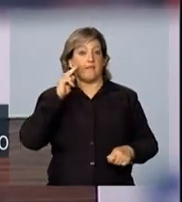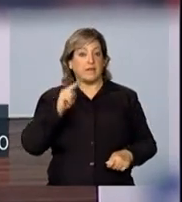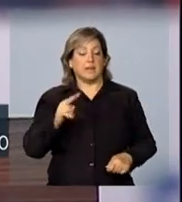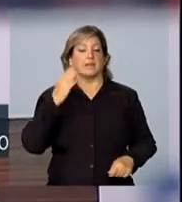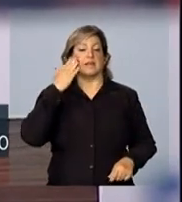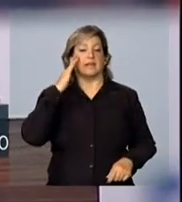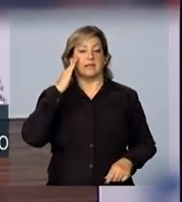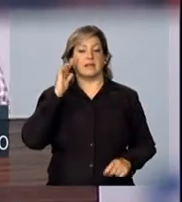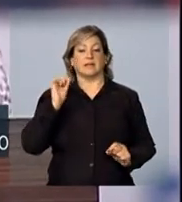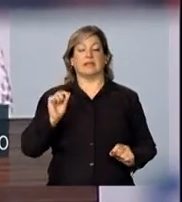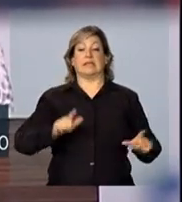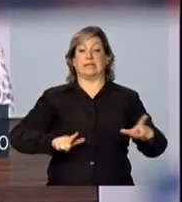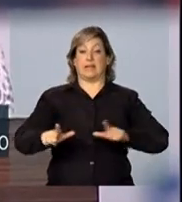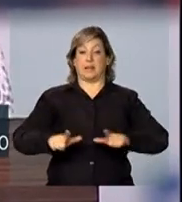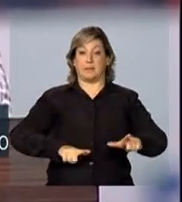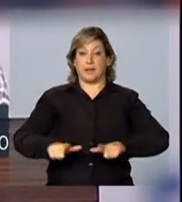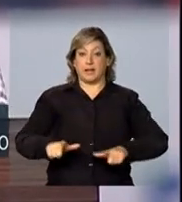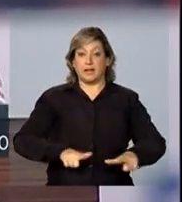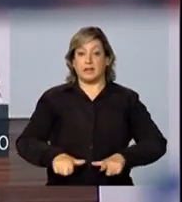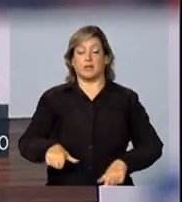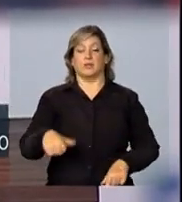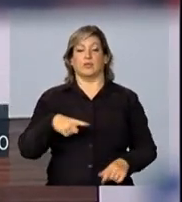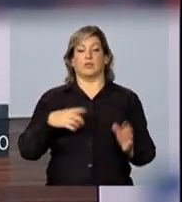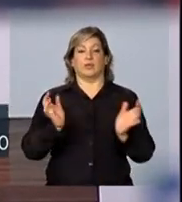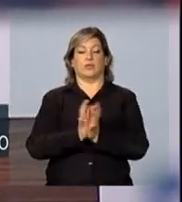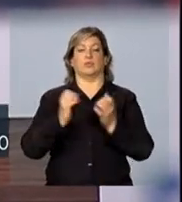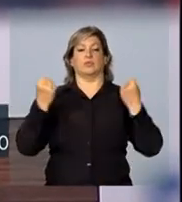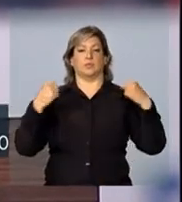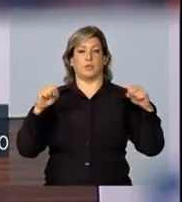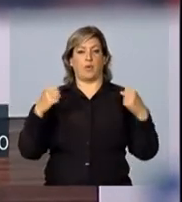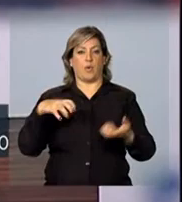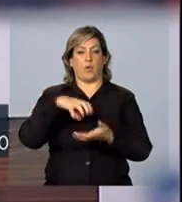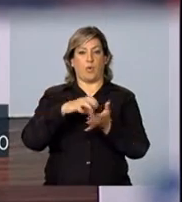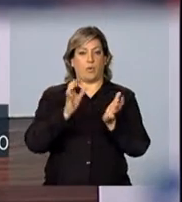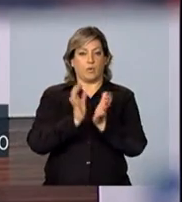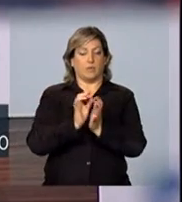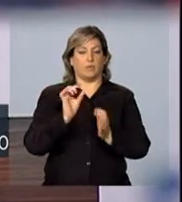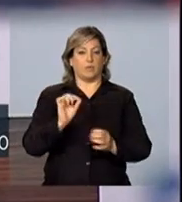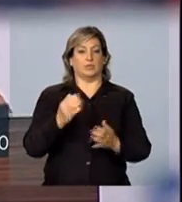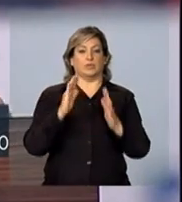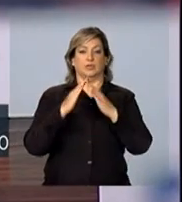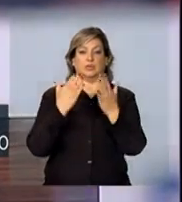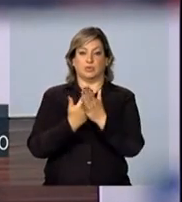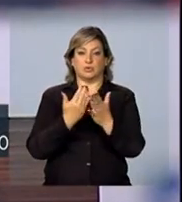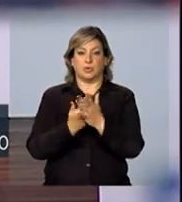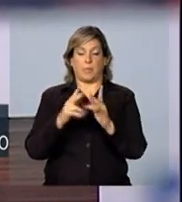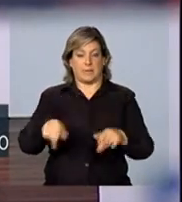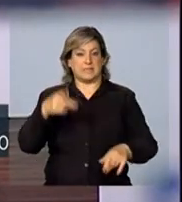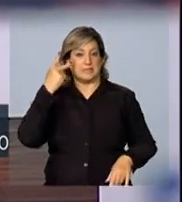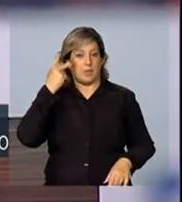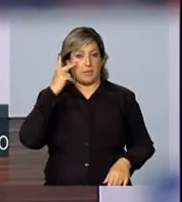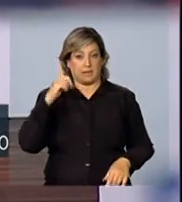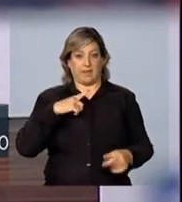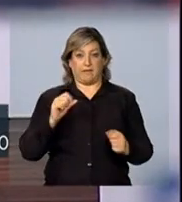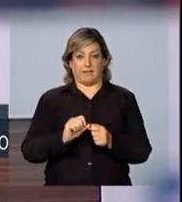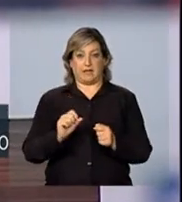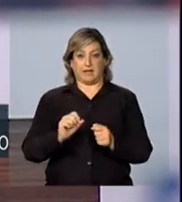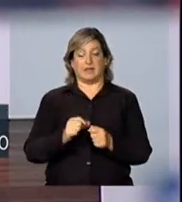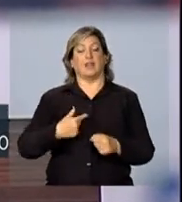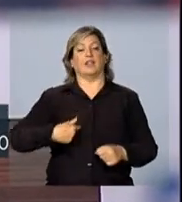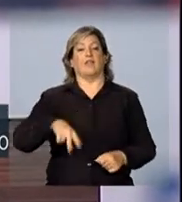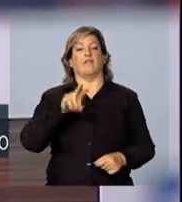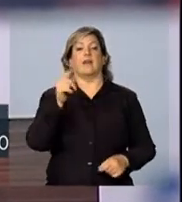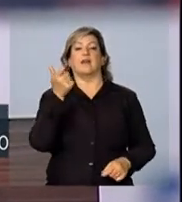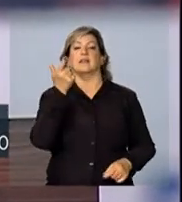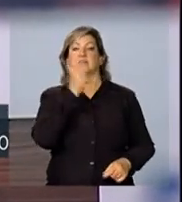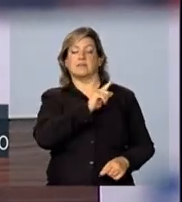de que é trabalhando no esporte comunitário trabalhando no esporte escolar como São Paulo vem fazendo que